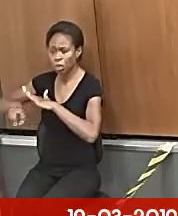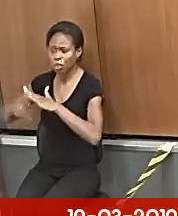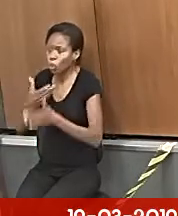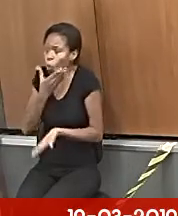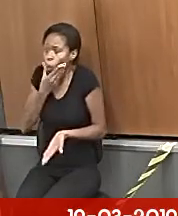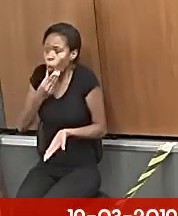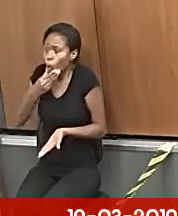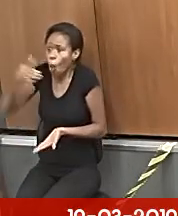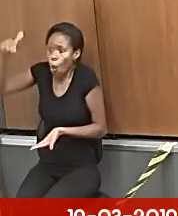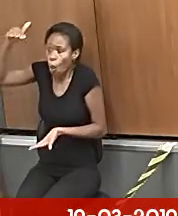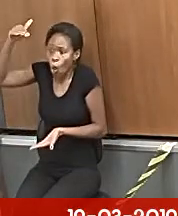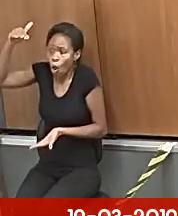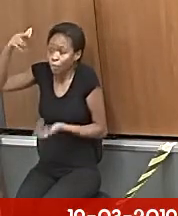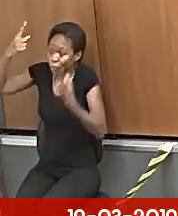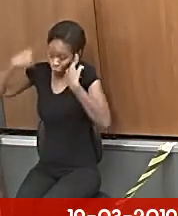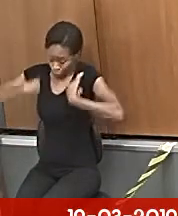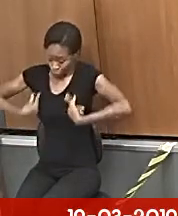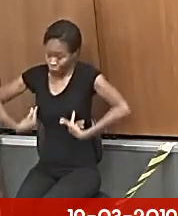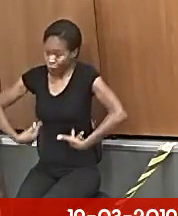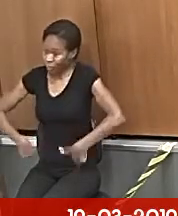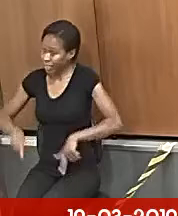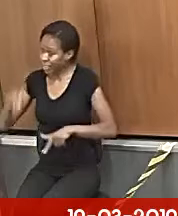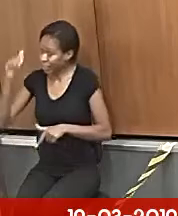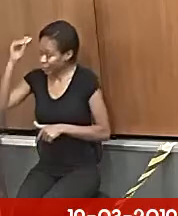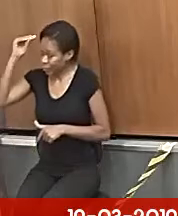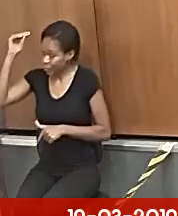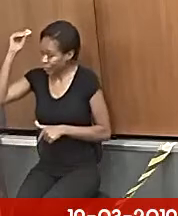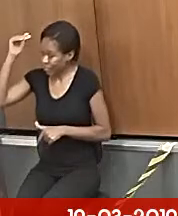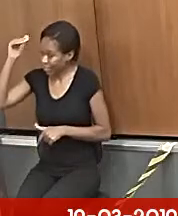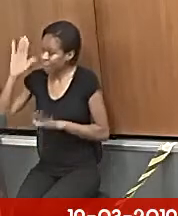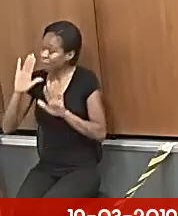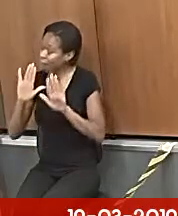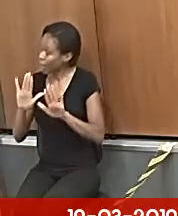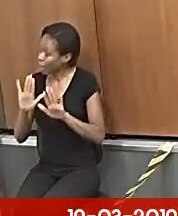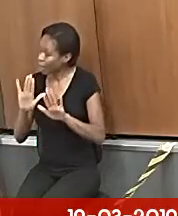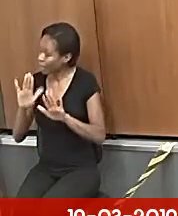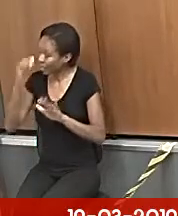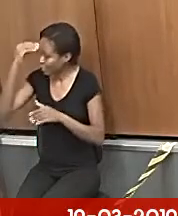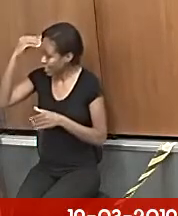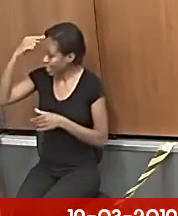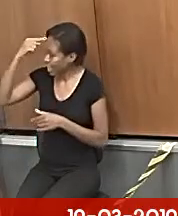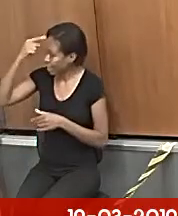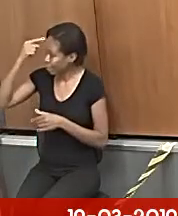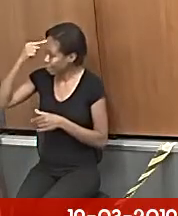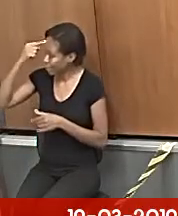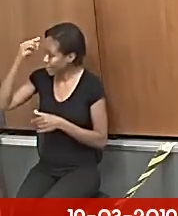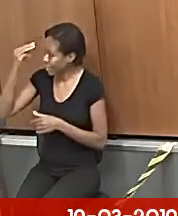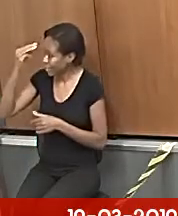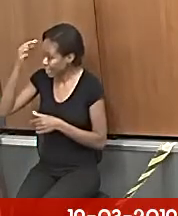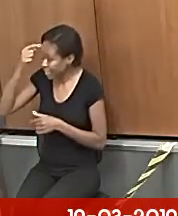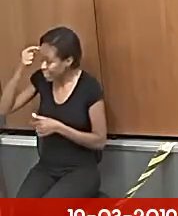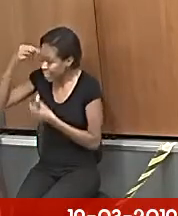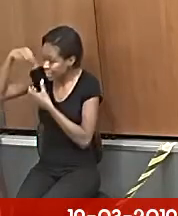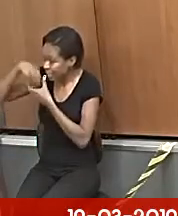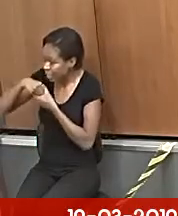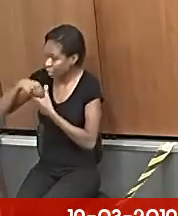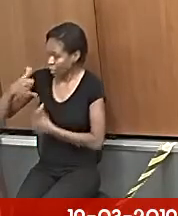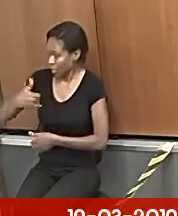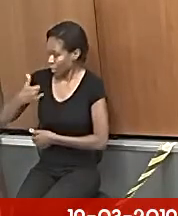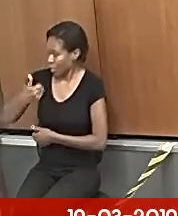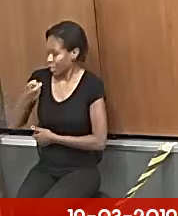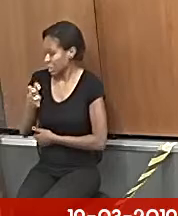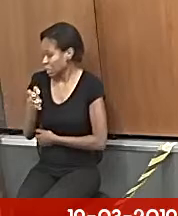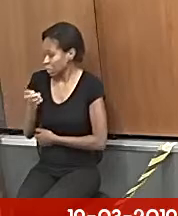também o físico mas a criança de 56 anos ele entende ele não sabe escrever é ali é um